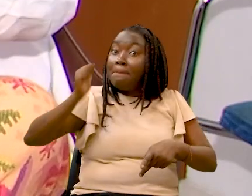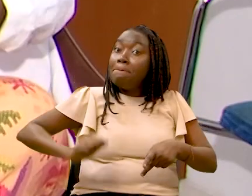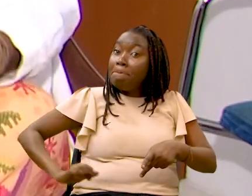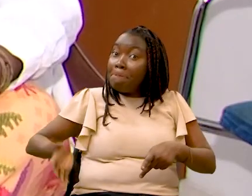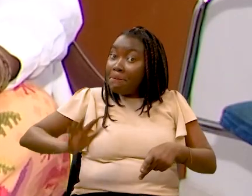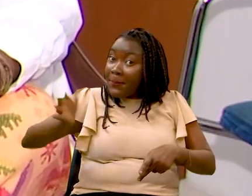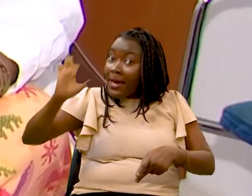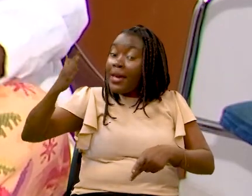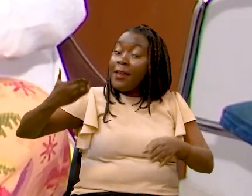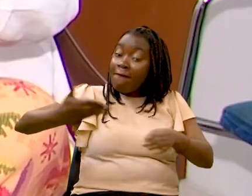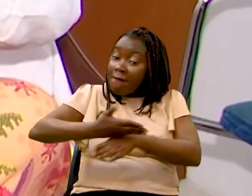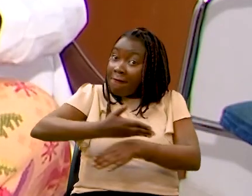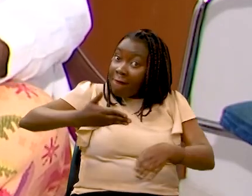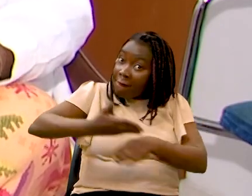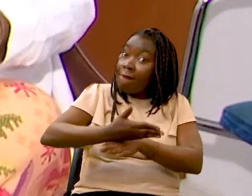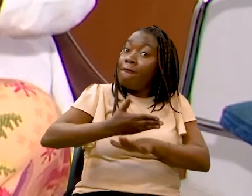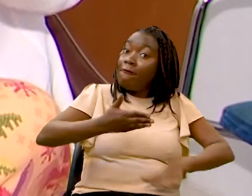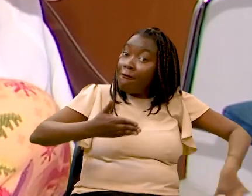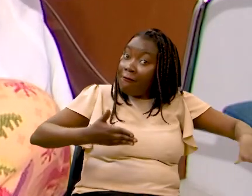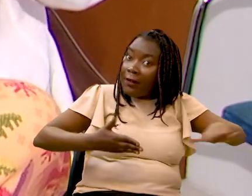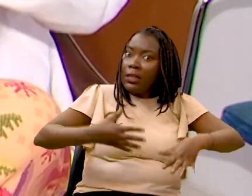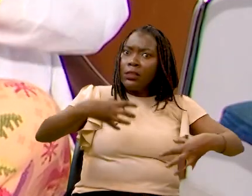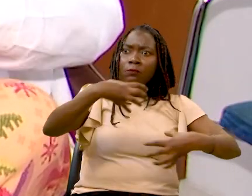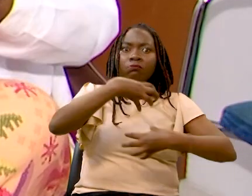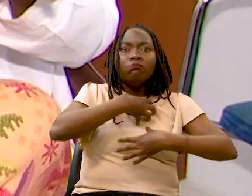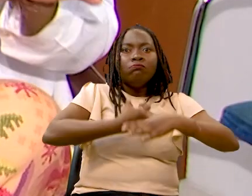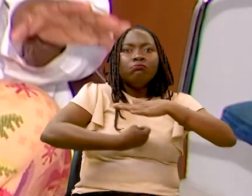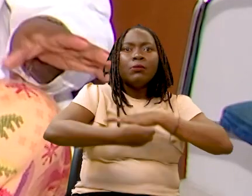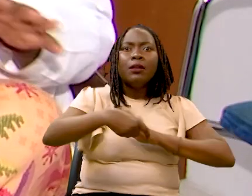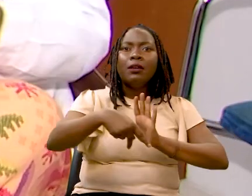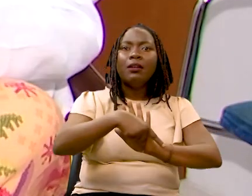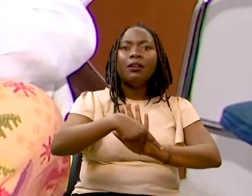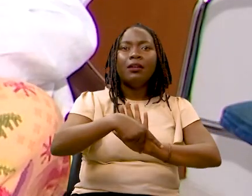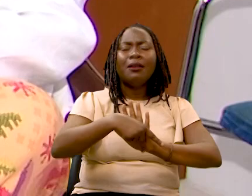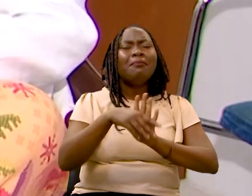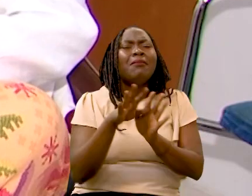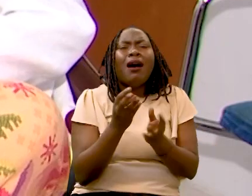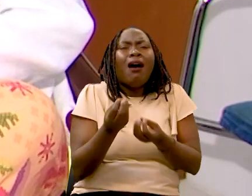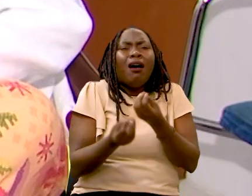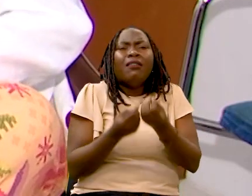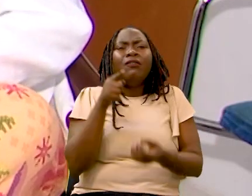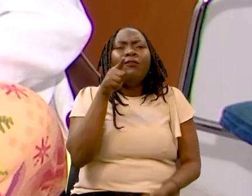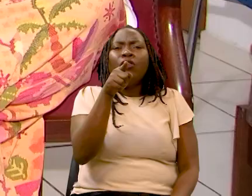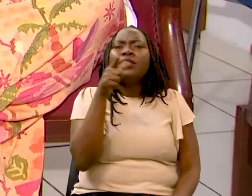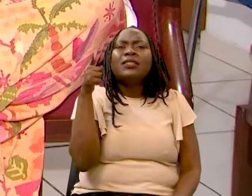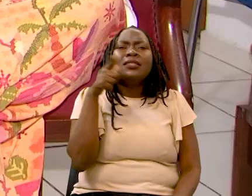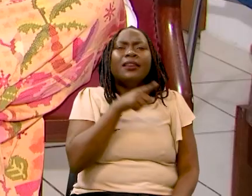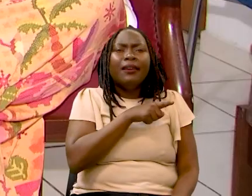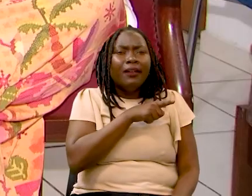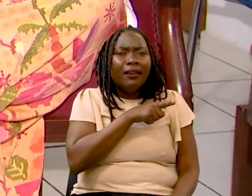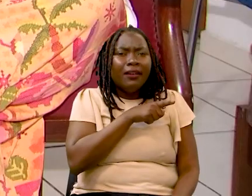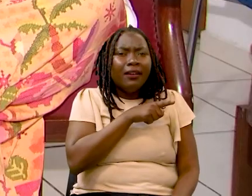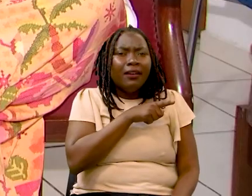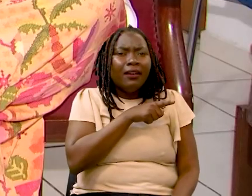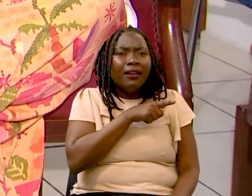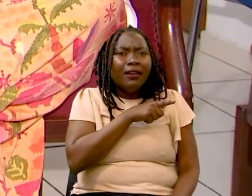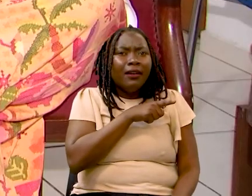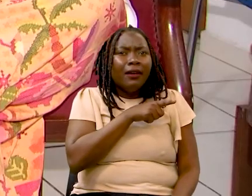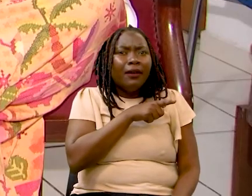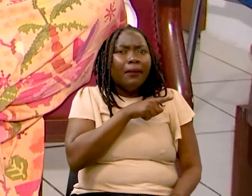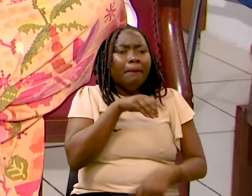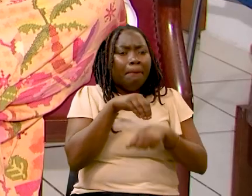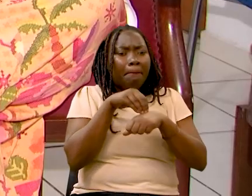que o público negro e periférico acessasse aqueles espaços e se sentissem pertencentes. Mas como que